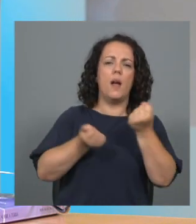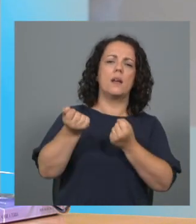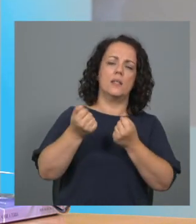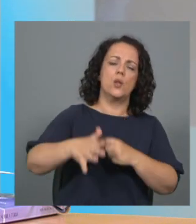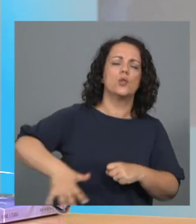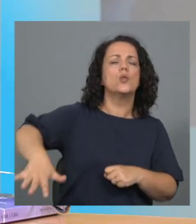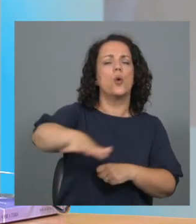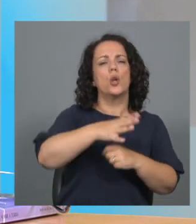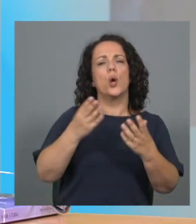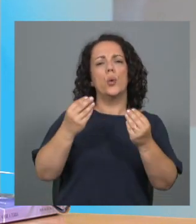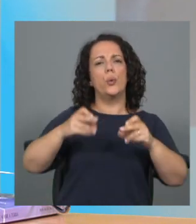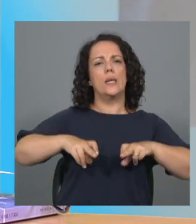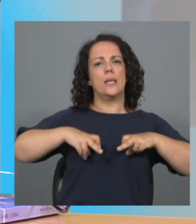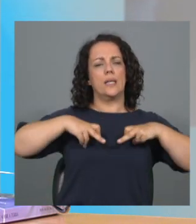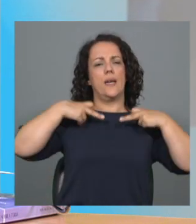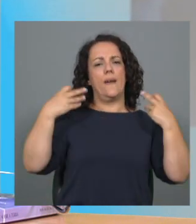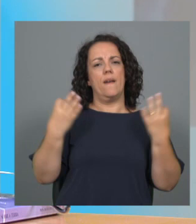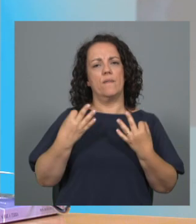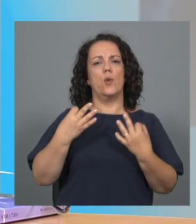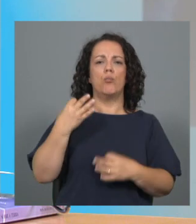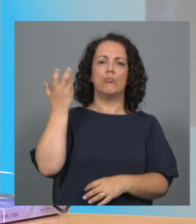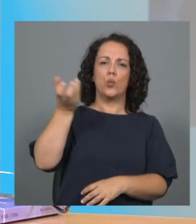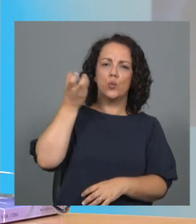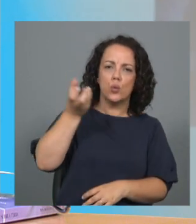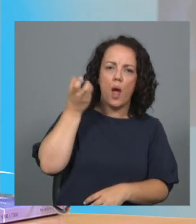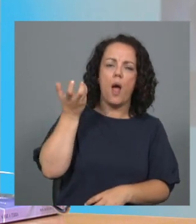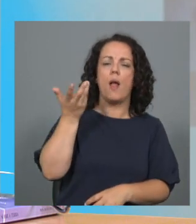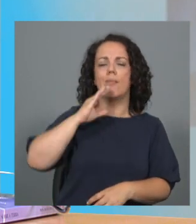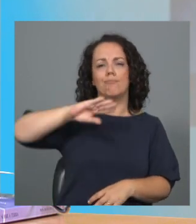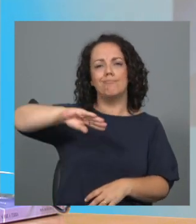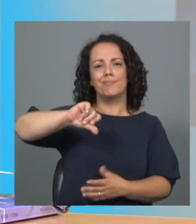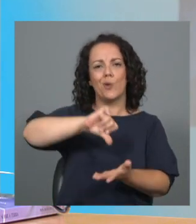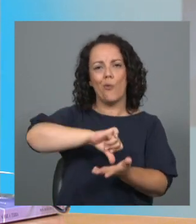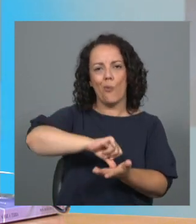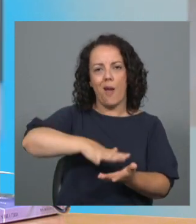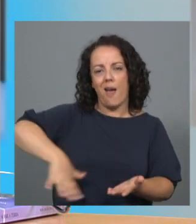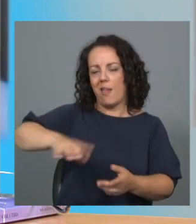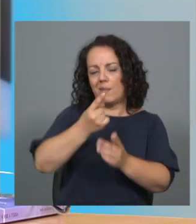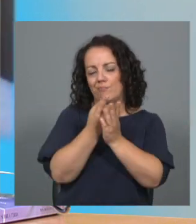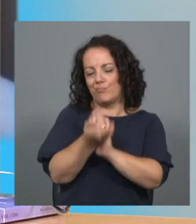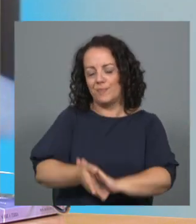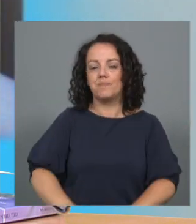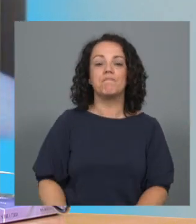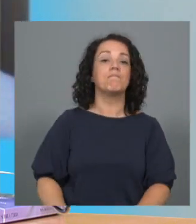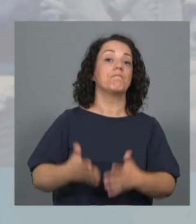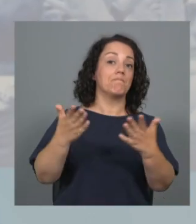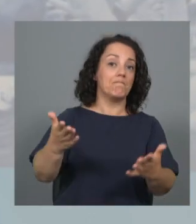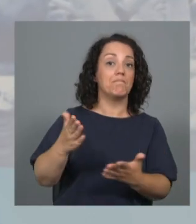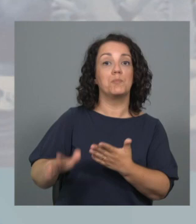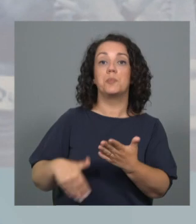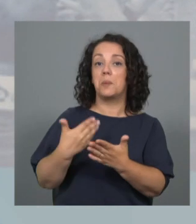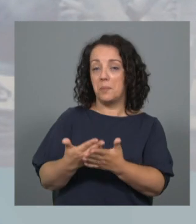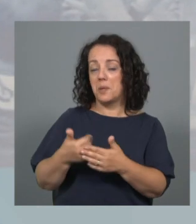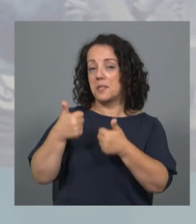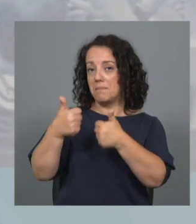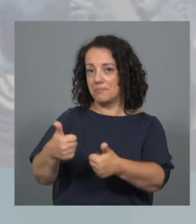grande riqueza cultural, local, etc. Fica essa proposta